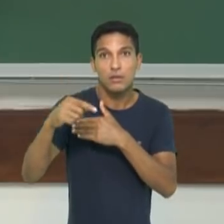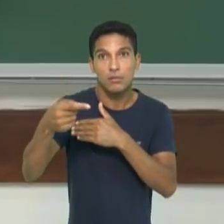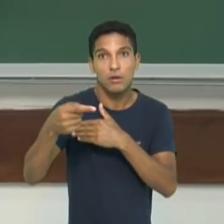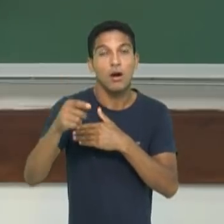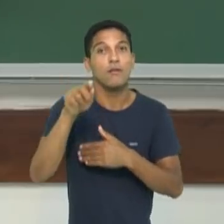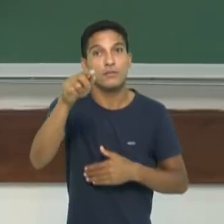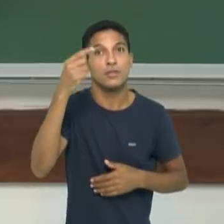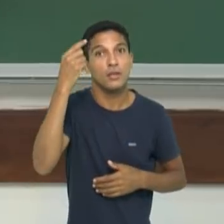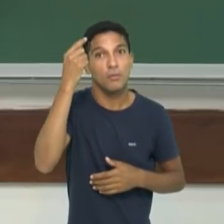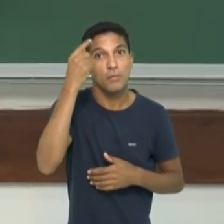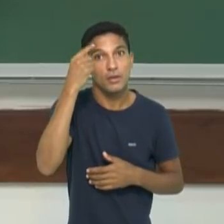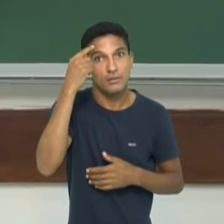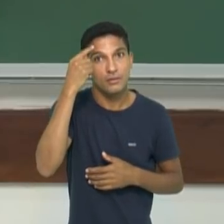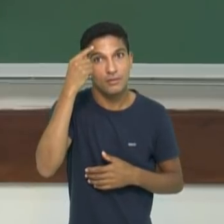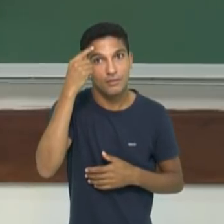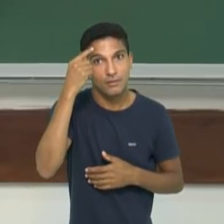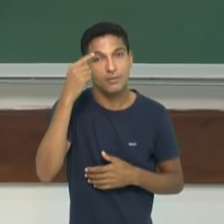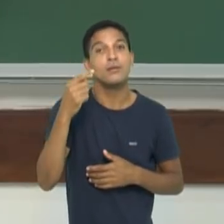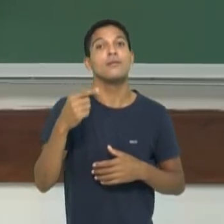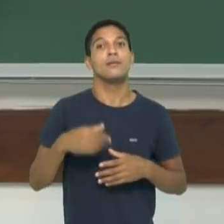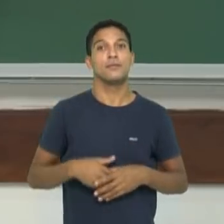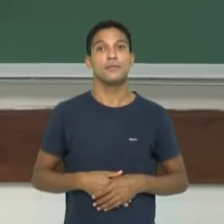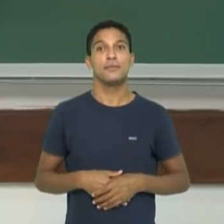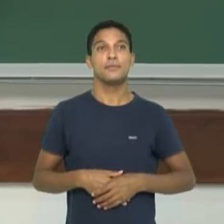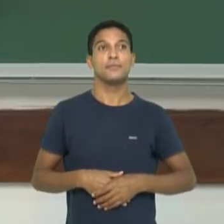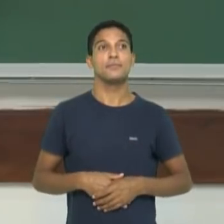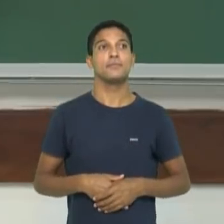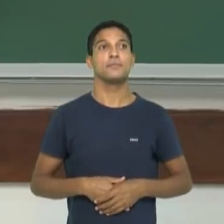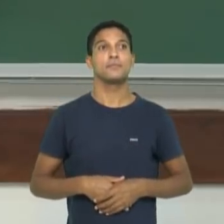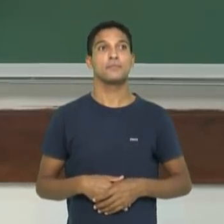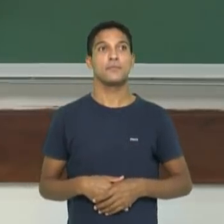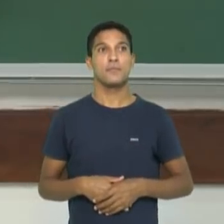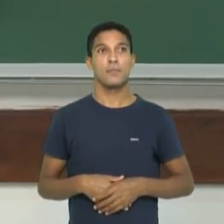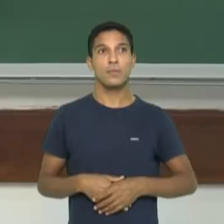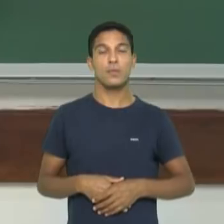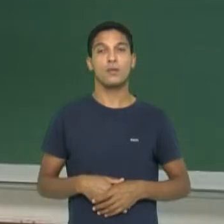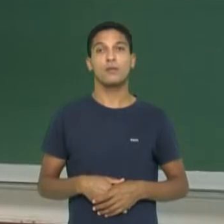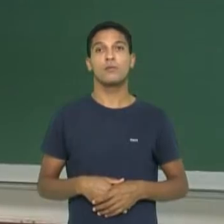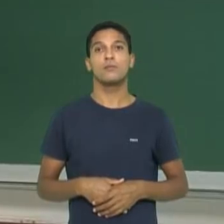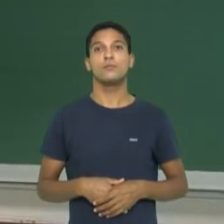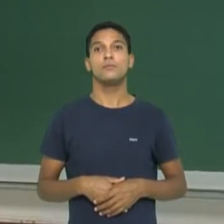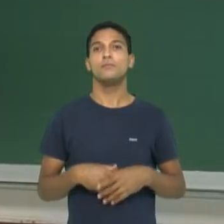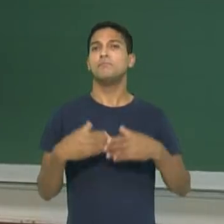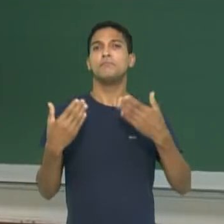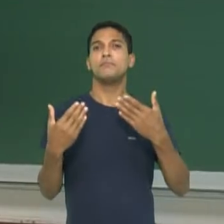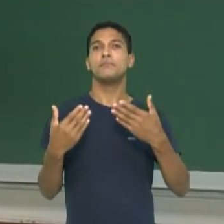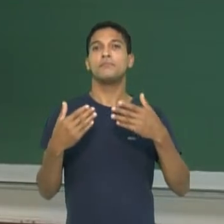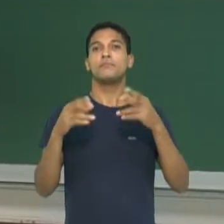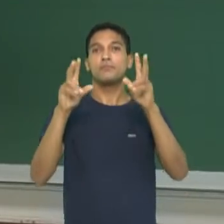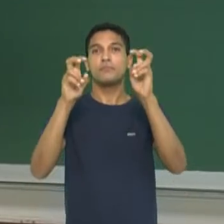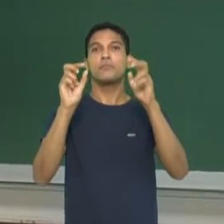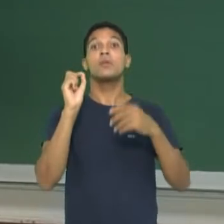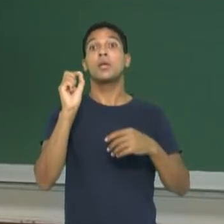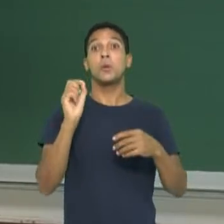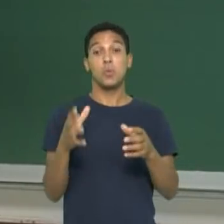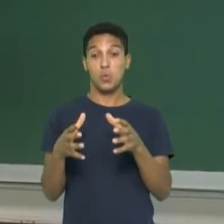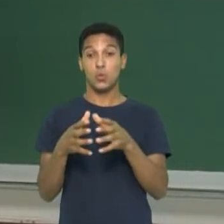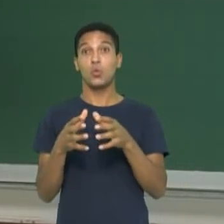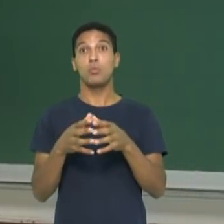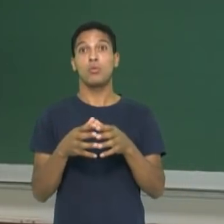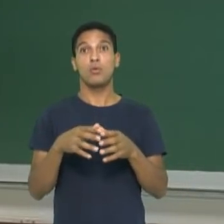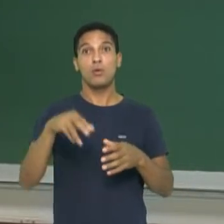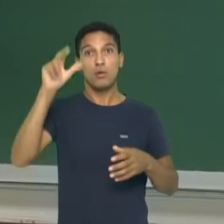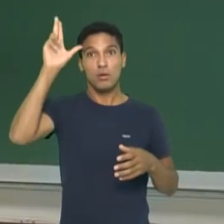nós conversamos mais sobre isso, combinado? E olhe lá, então agora, quem eram esses tais